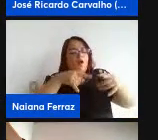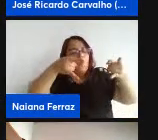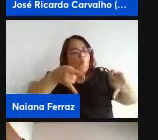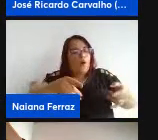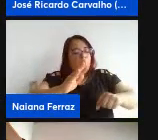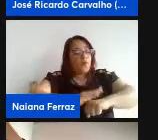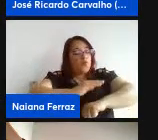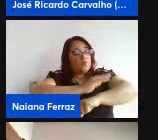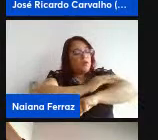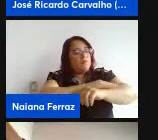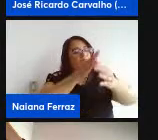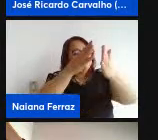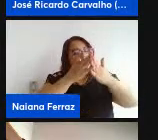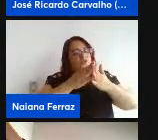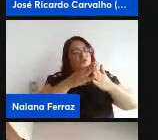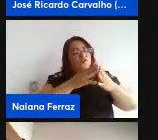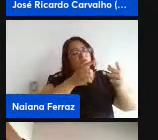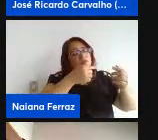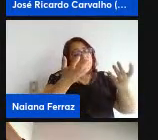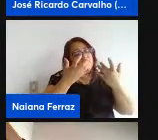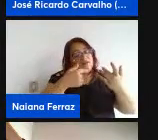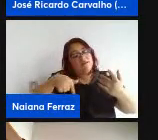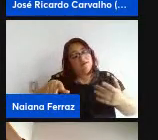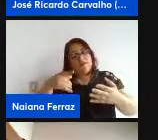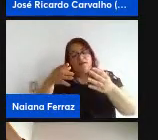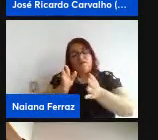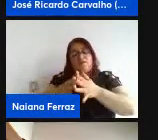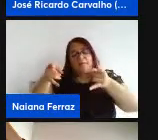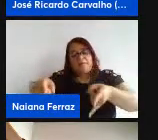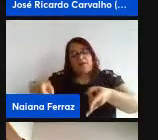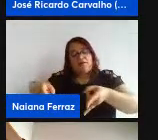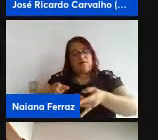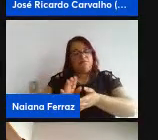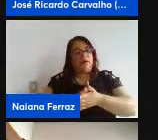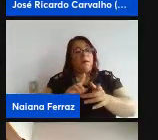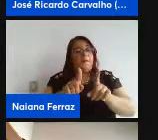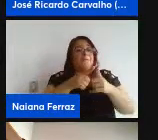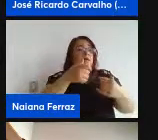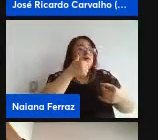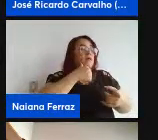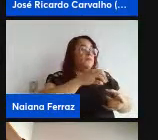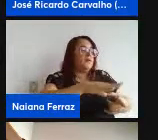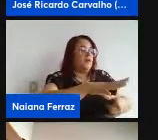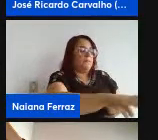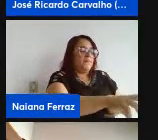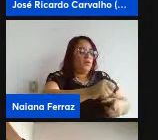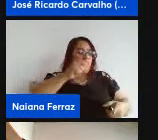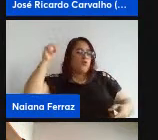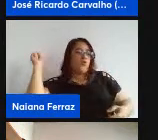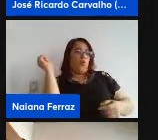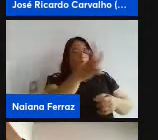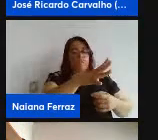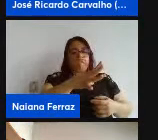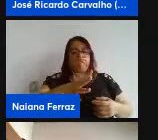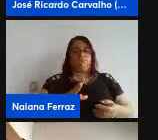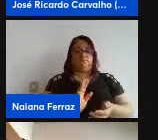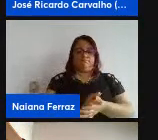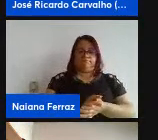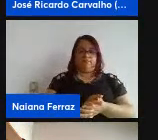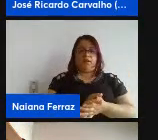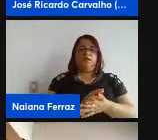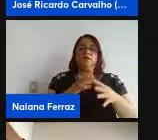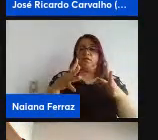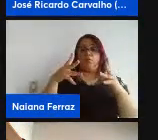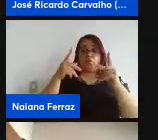colocá-lo na cama, mas ela pegou o sapo e jogou-o na parede. É evidentemente que todo esse trabalho